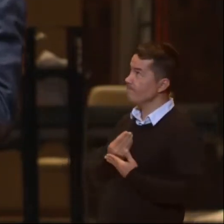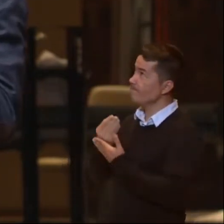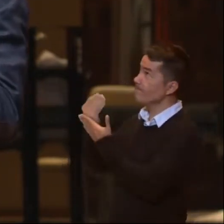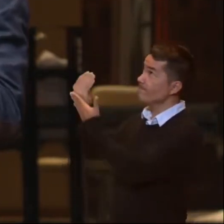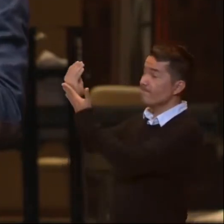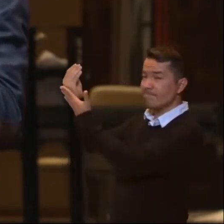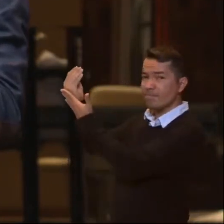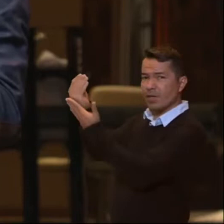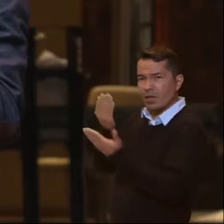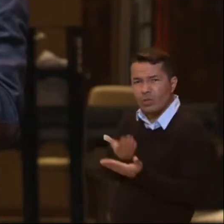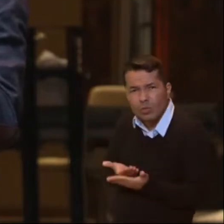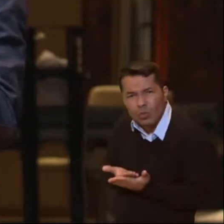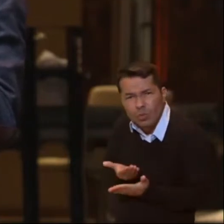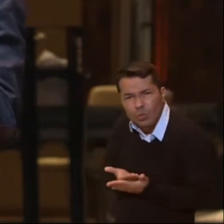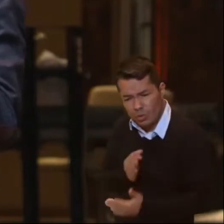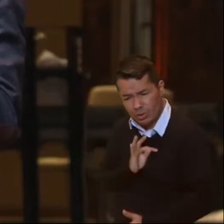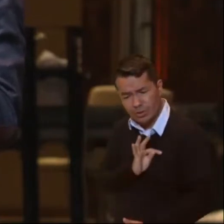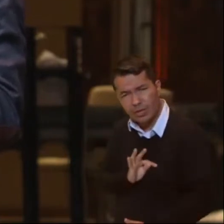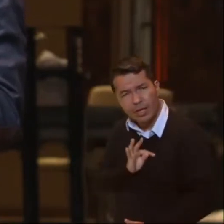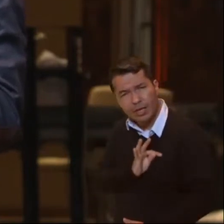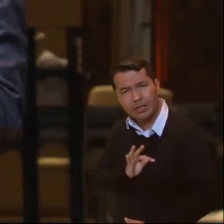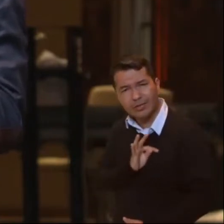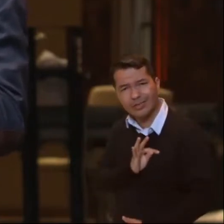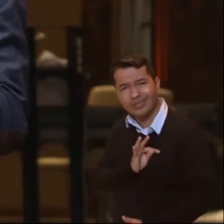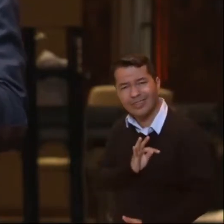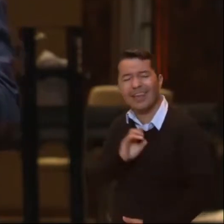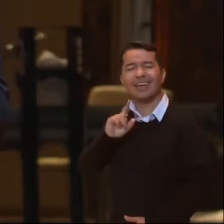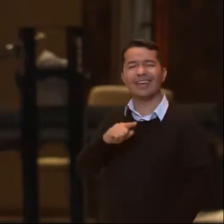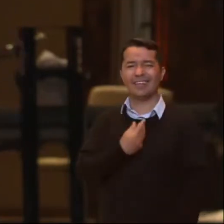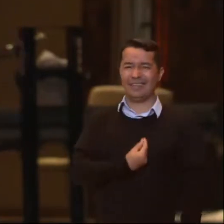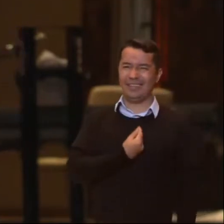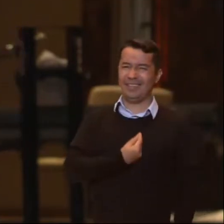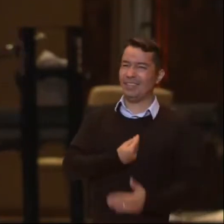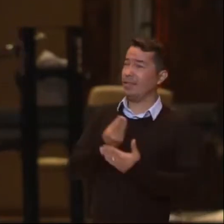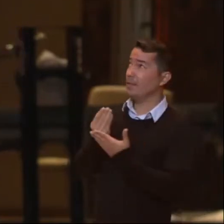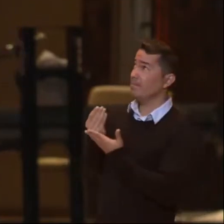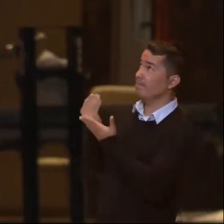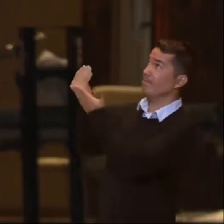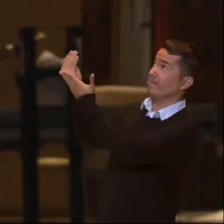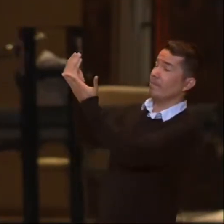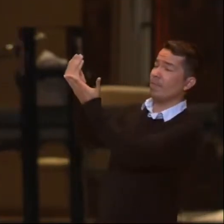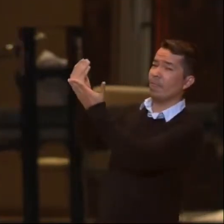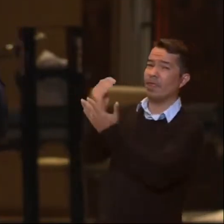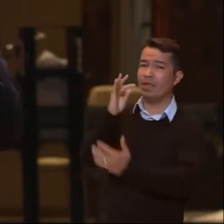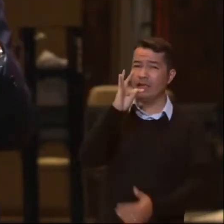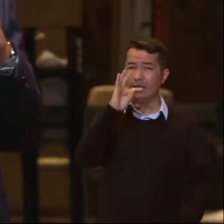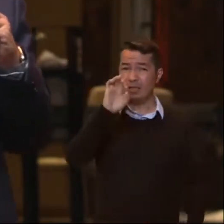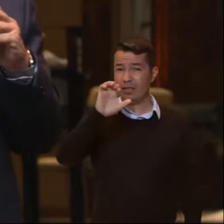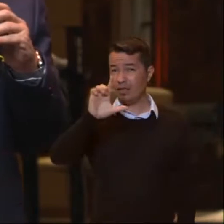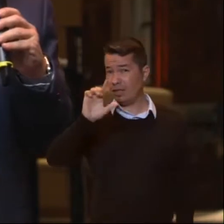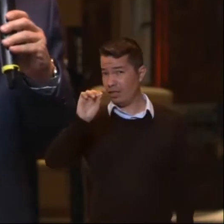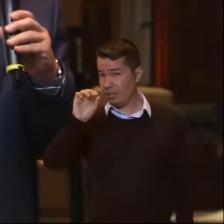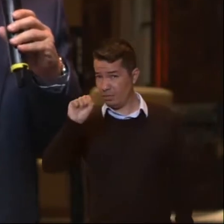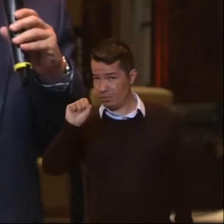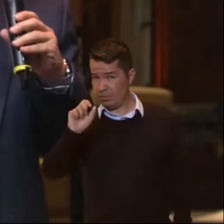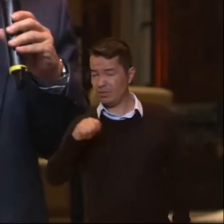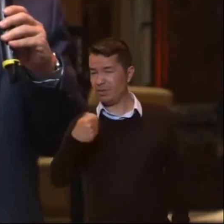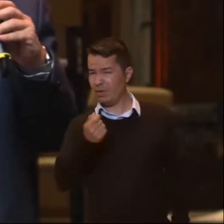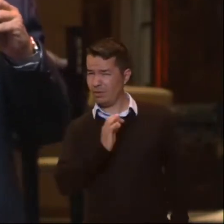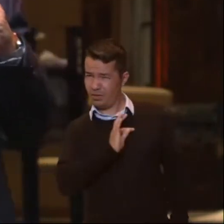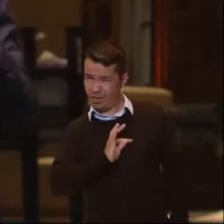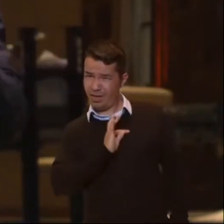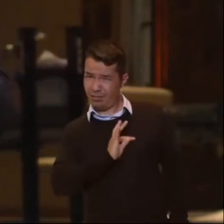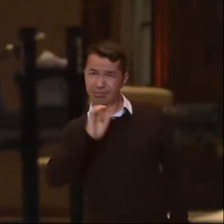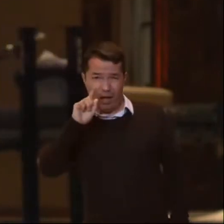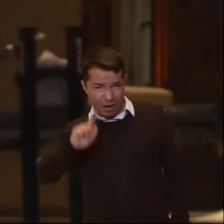em consagração ao Senhor. E a Escola Telos é isso. Jovens que oram e dizem: olha,